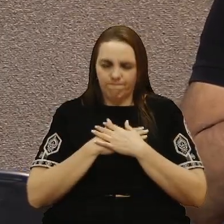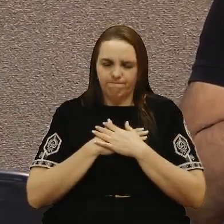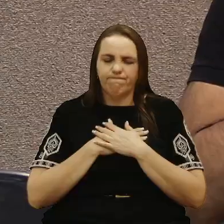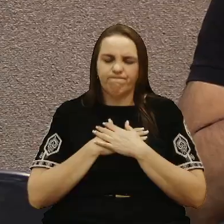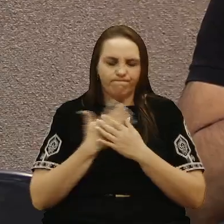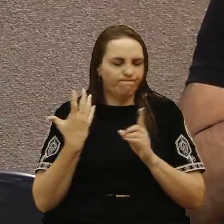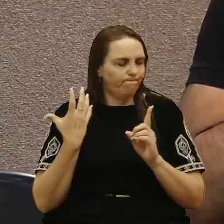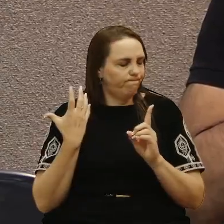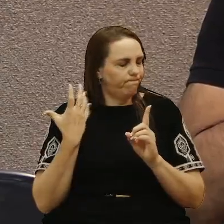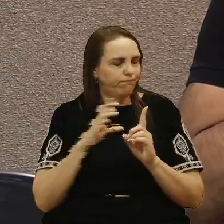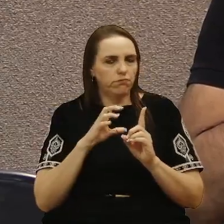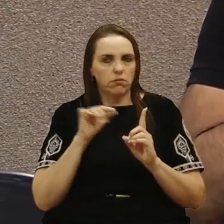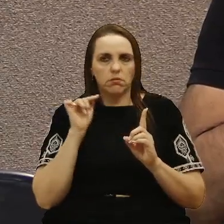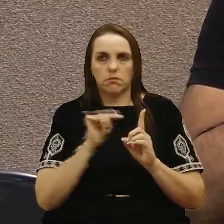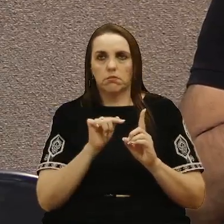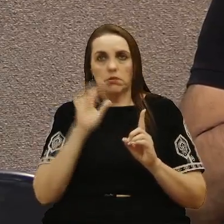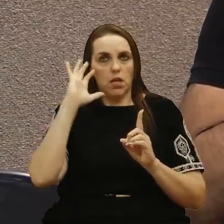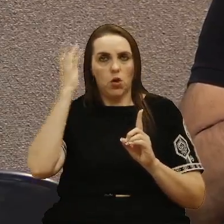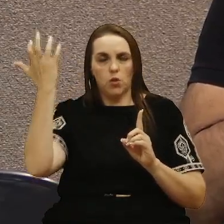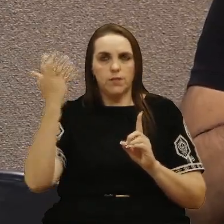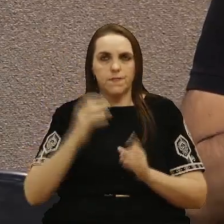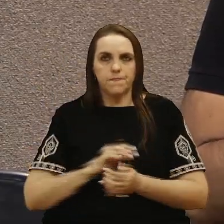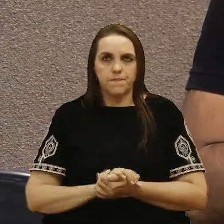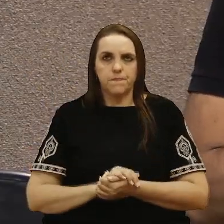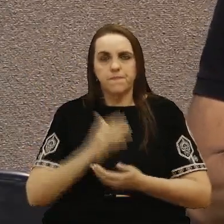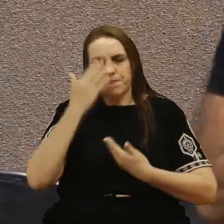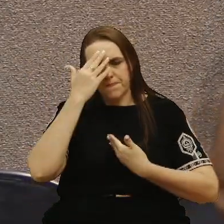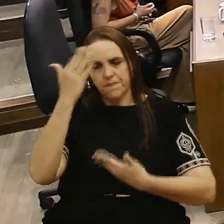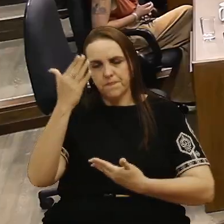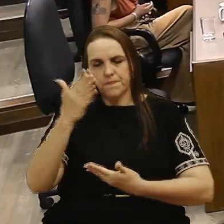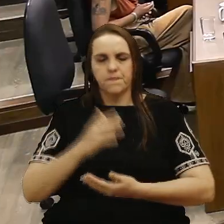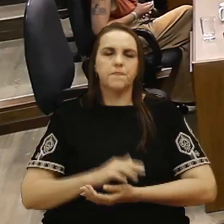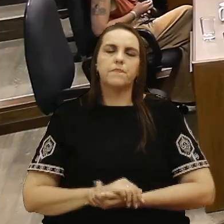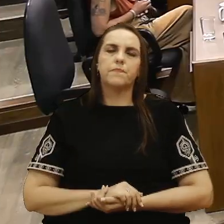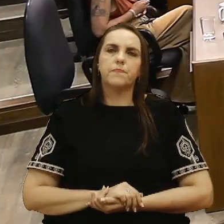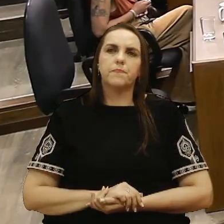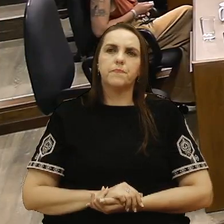repúdio com esse acontecimento. Muito obrigado. Obrigado.